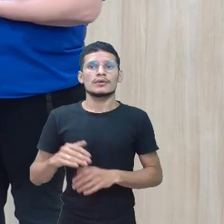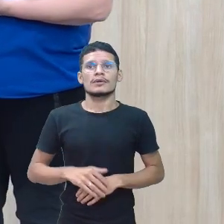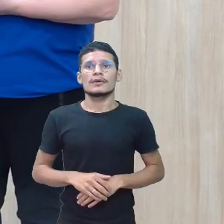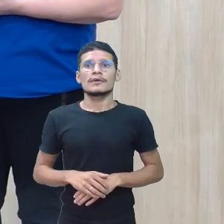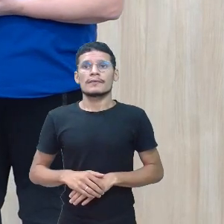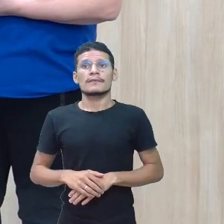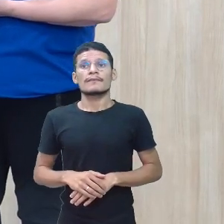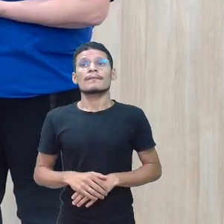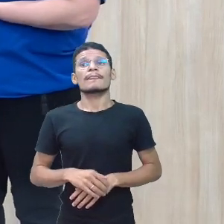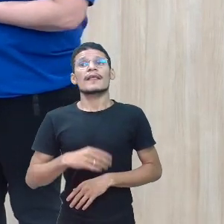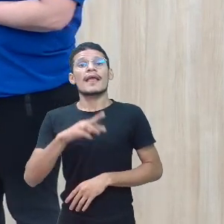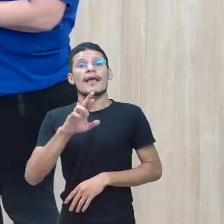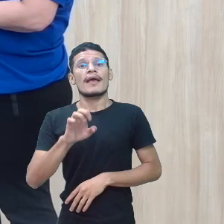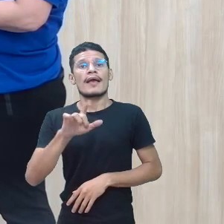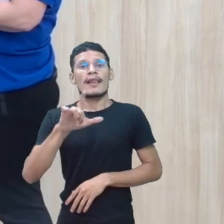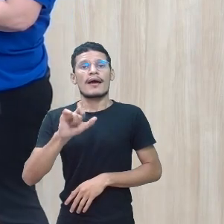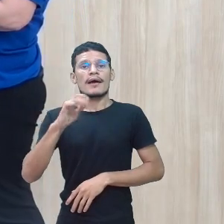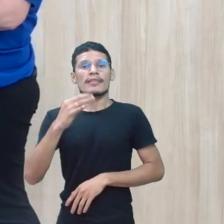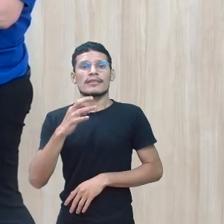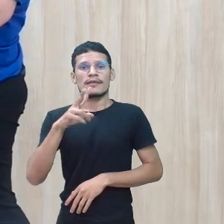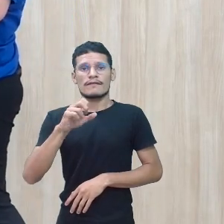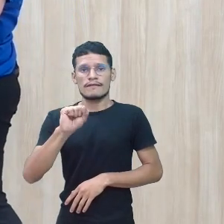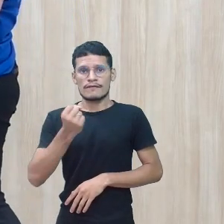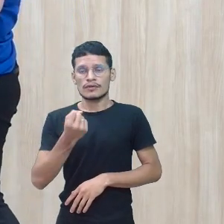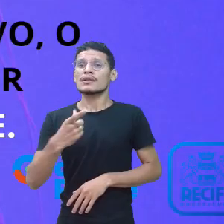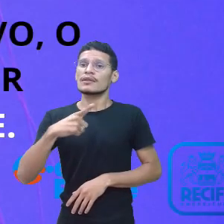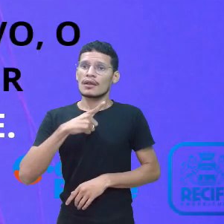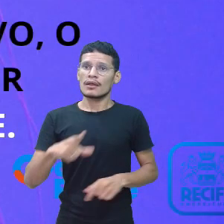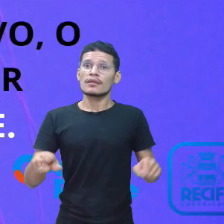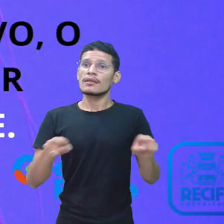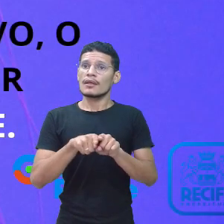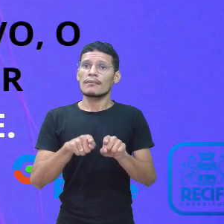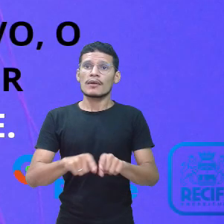Pronomes relativos, né? Nós temos também